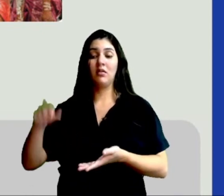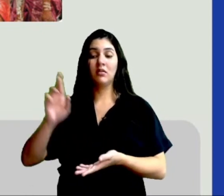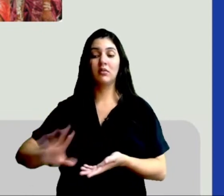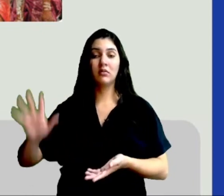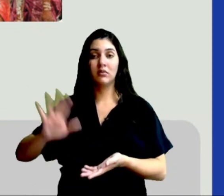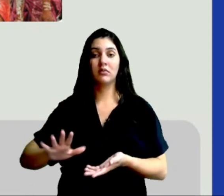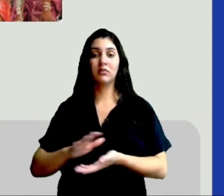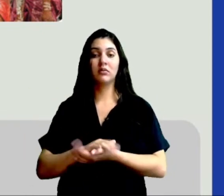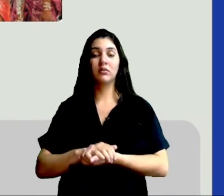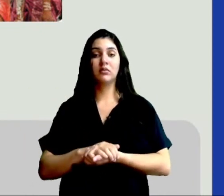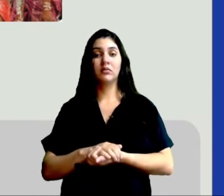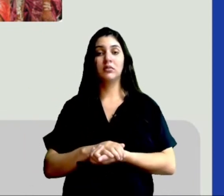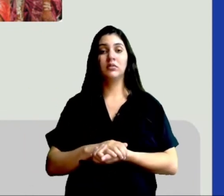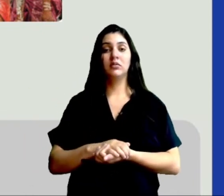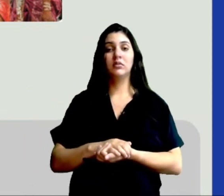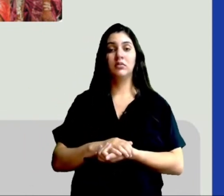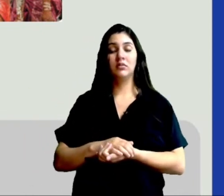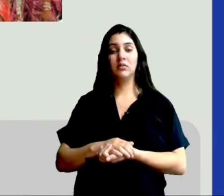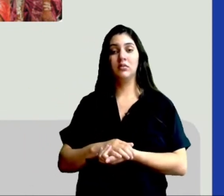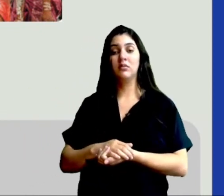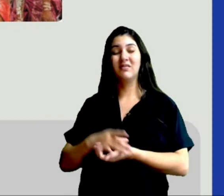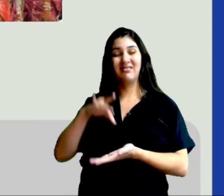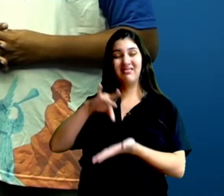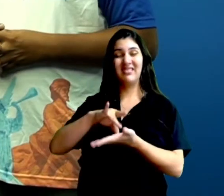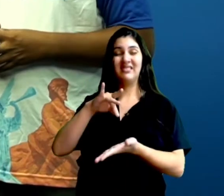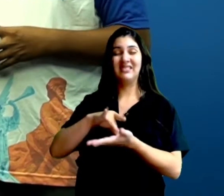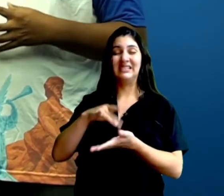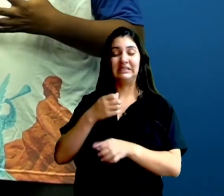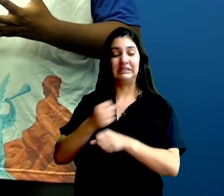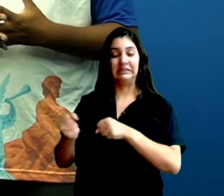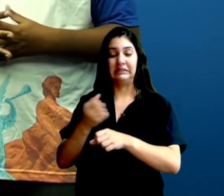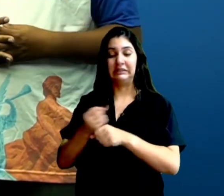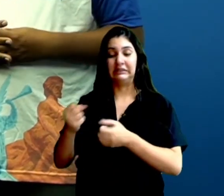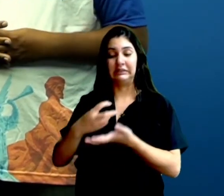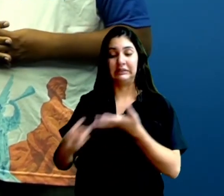foi um verdadeiro extermínio dessas